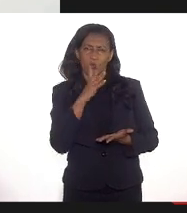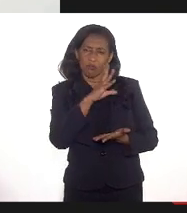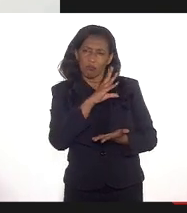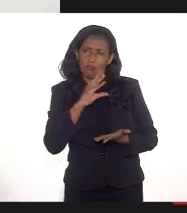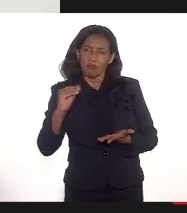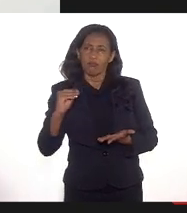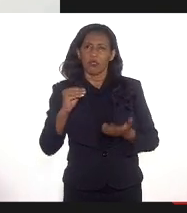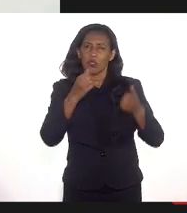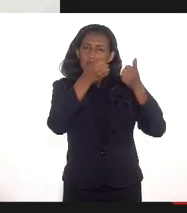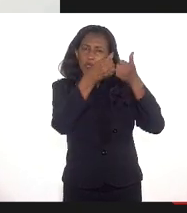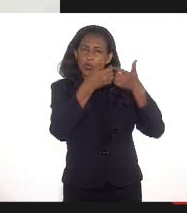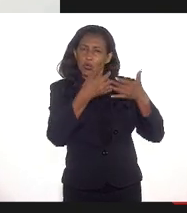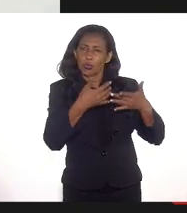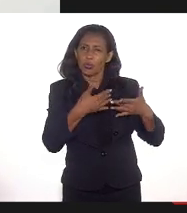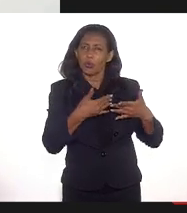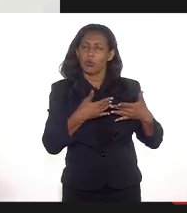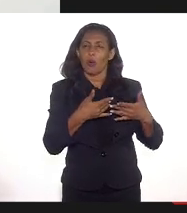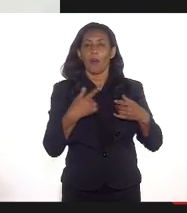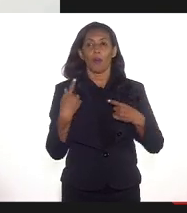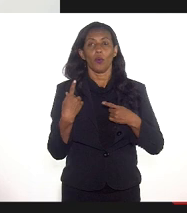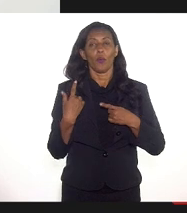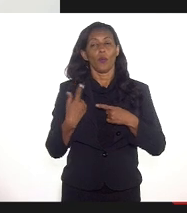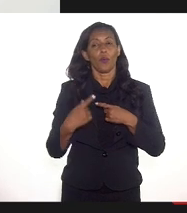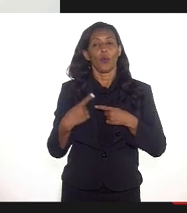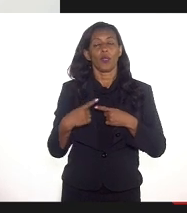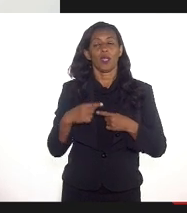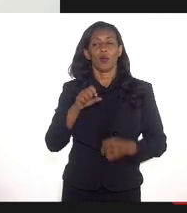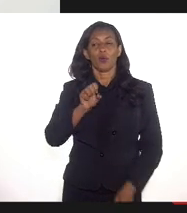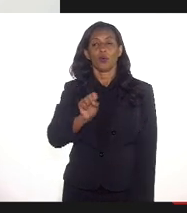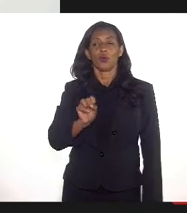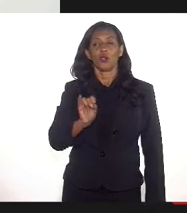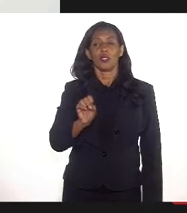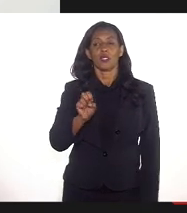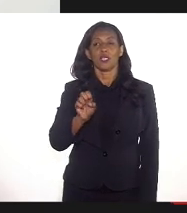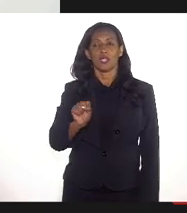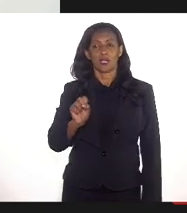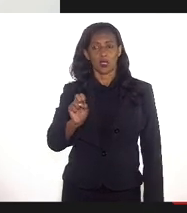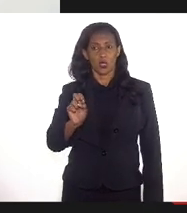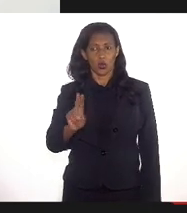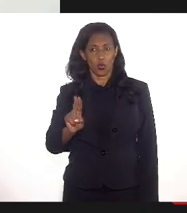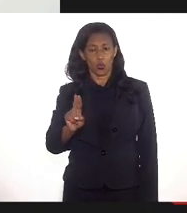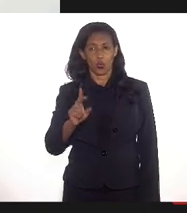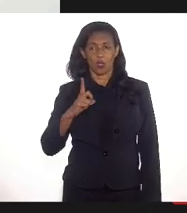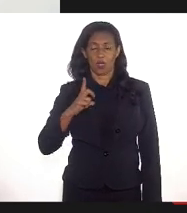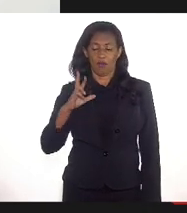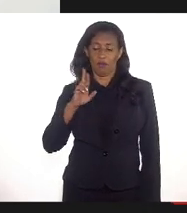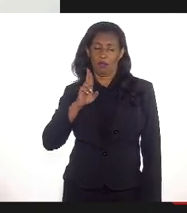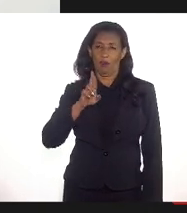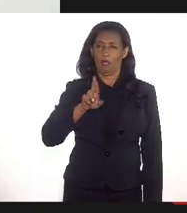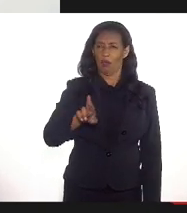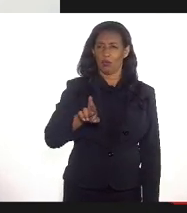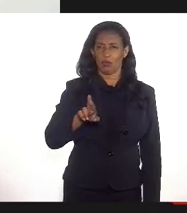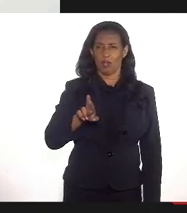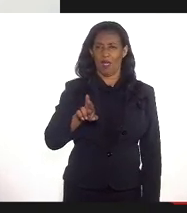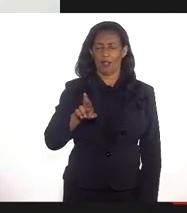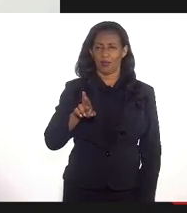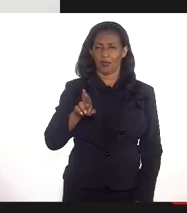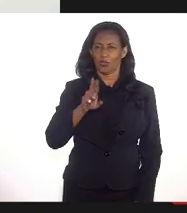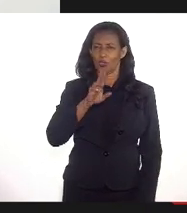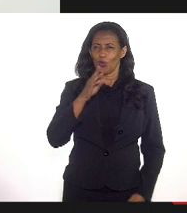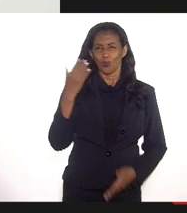fazer desmembramento, justamente porque o SISU teve resultado nos últimos dias, e aí isso gerou